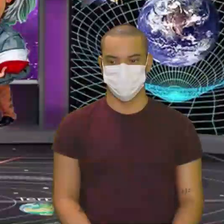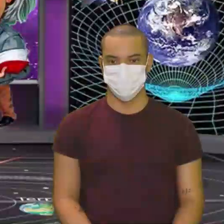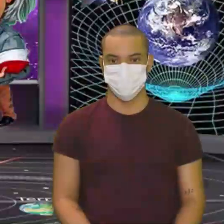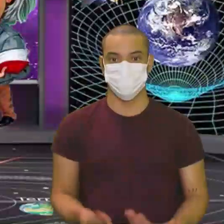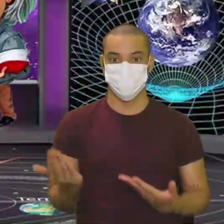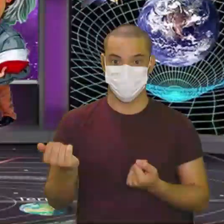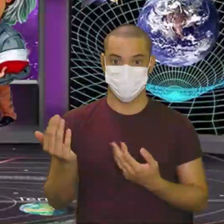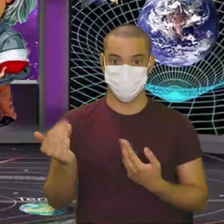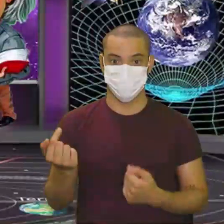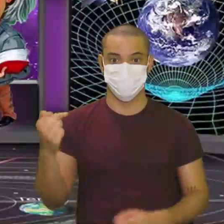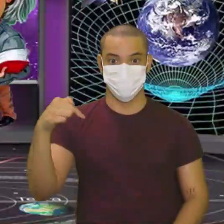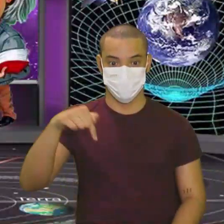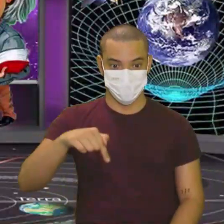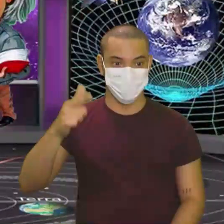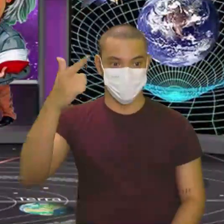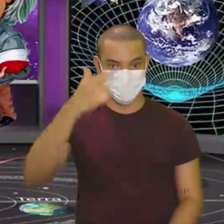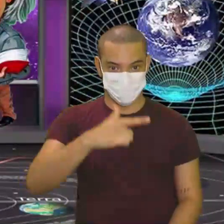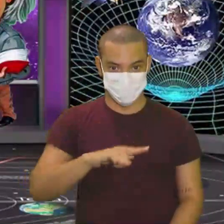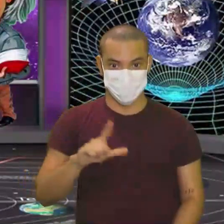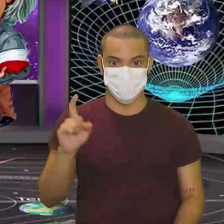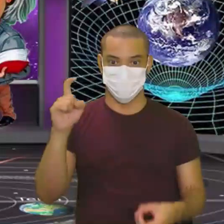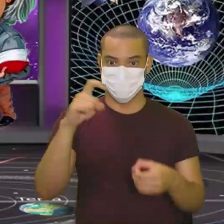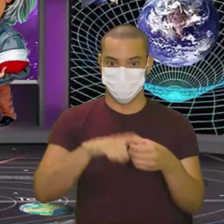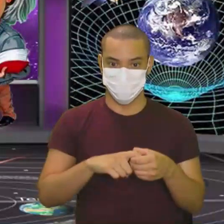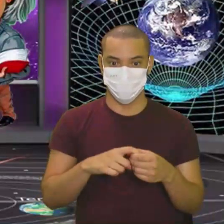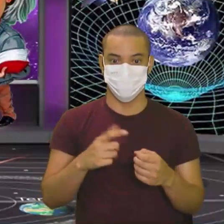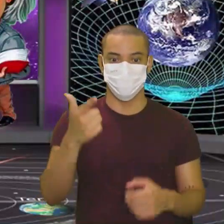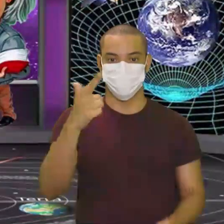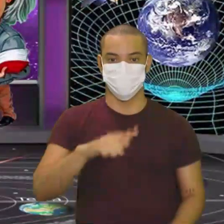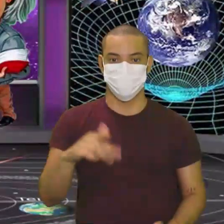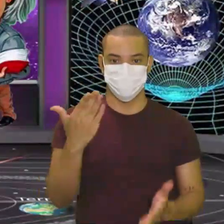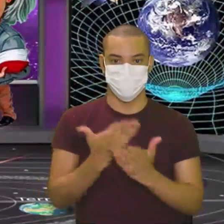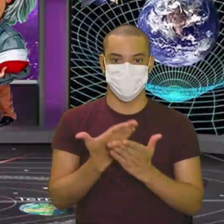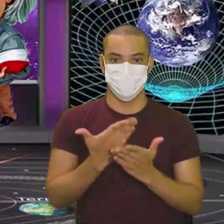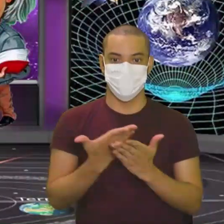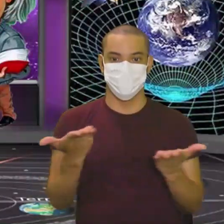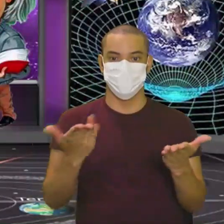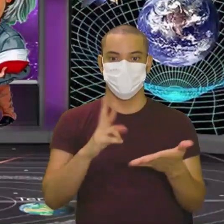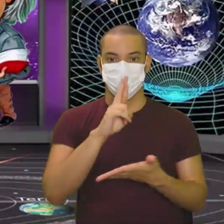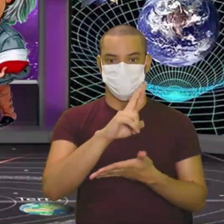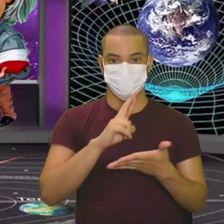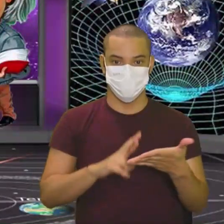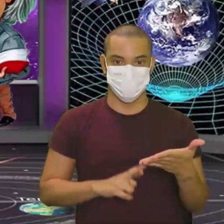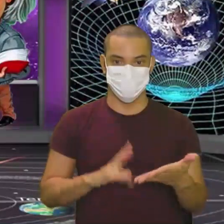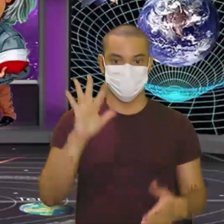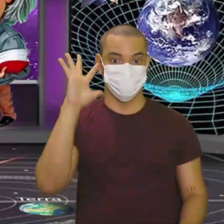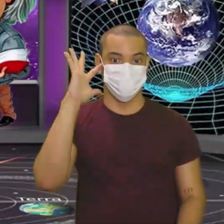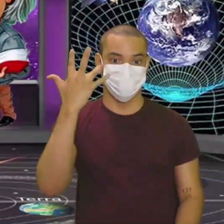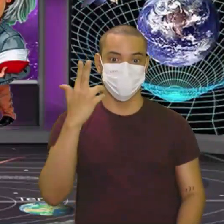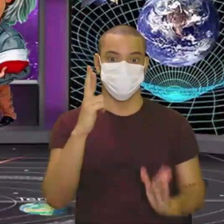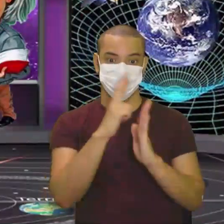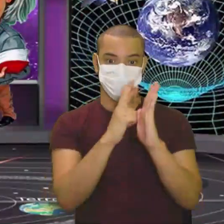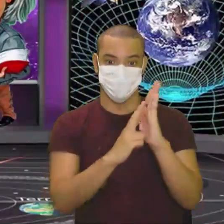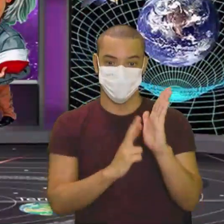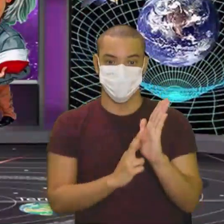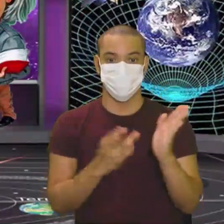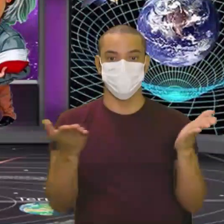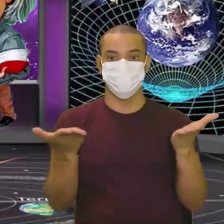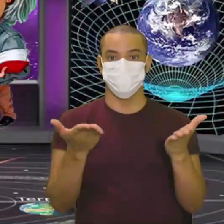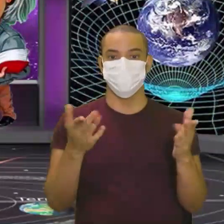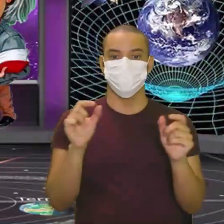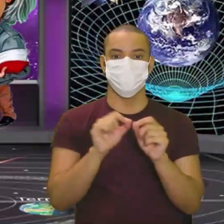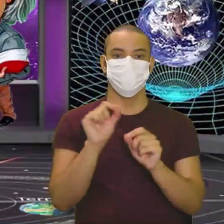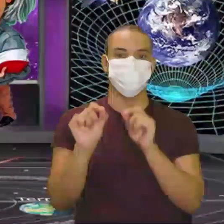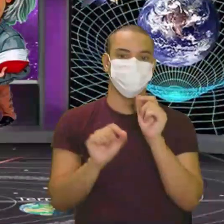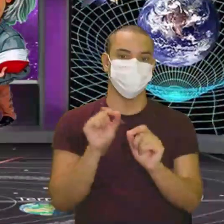Oi jovens olha eu aqui de novo para mais uma aula de resolução de atividades E hoje nós